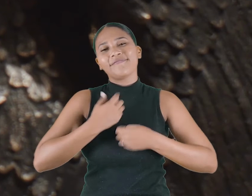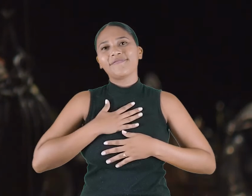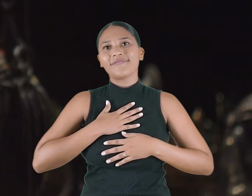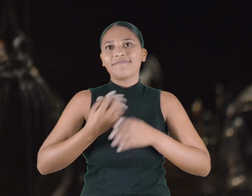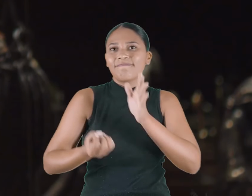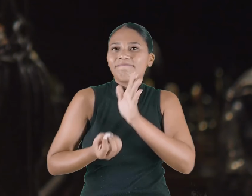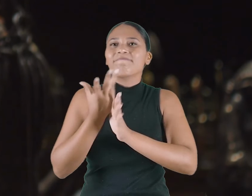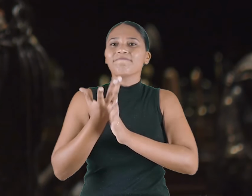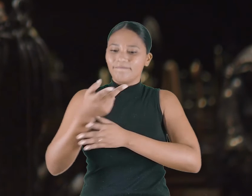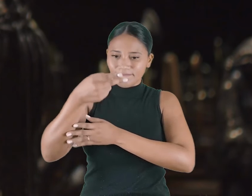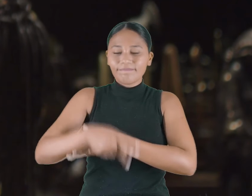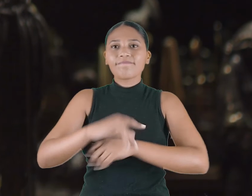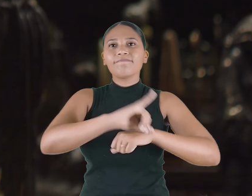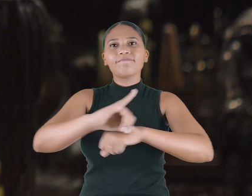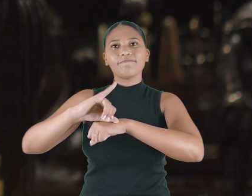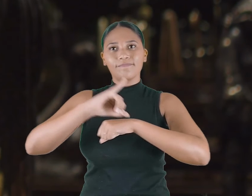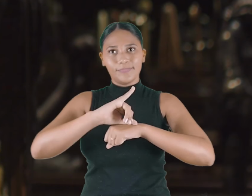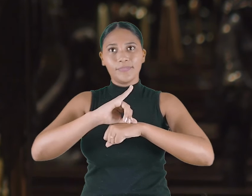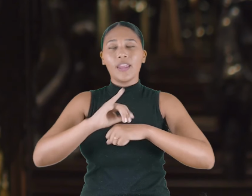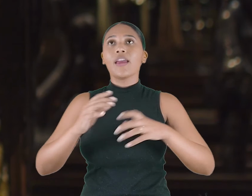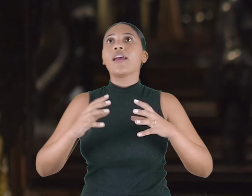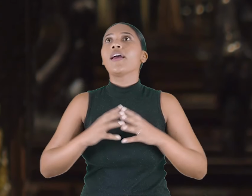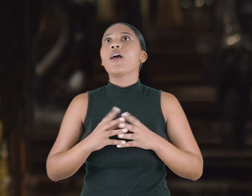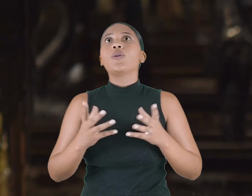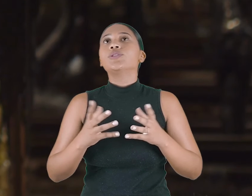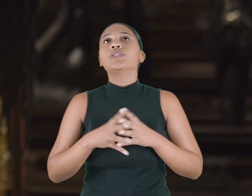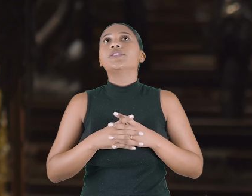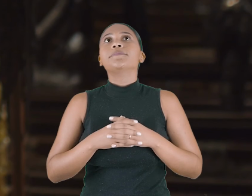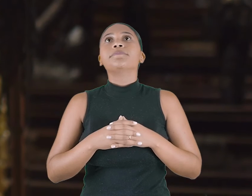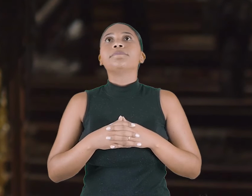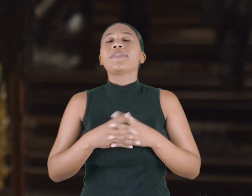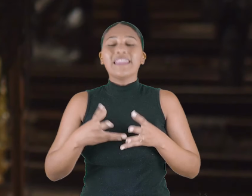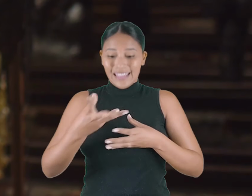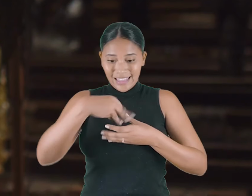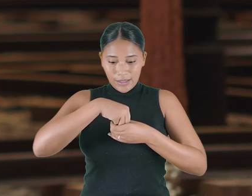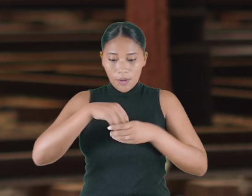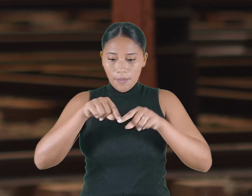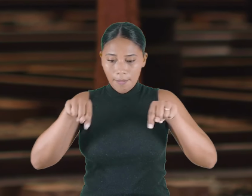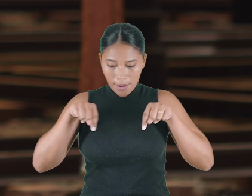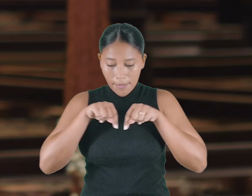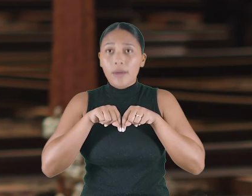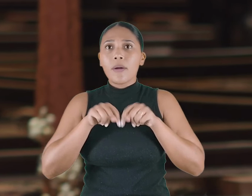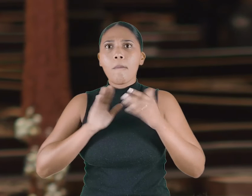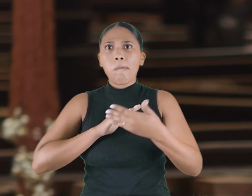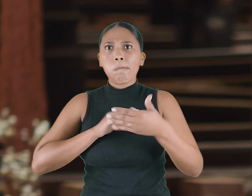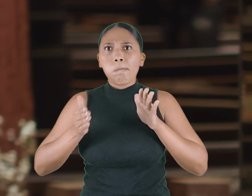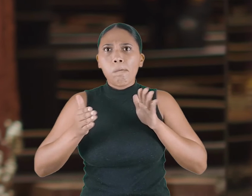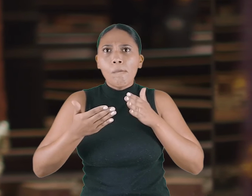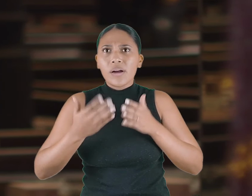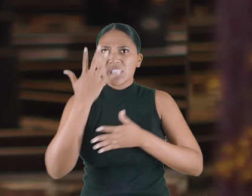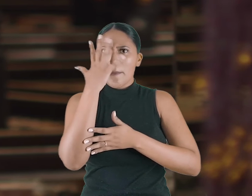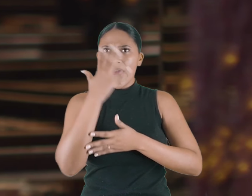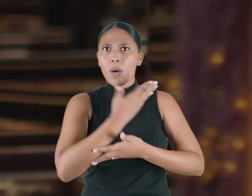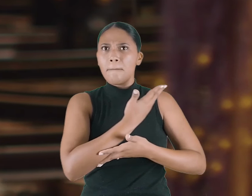eu criasse essa instalação, onde dentro de uma sala completamente fechada,